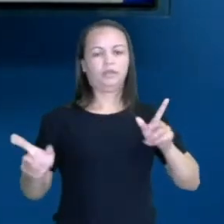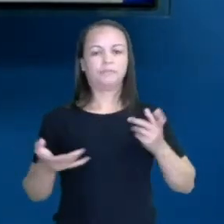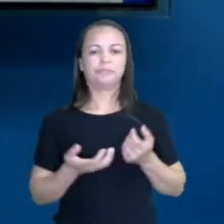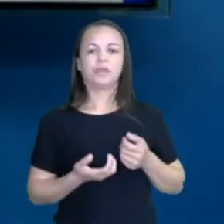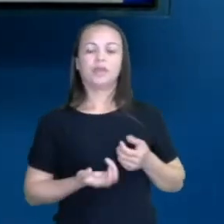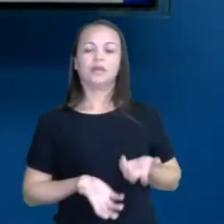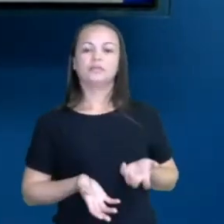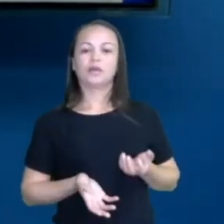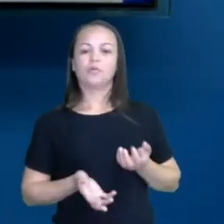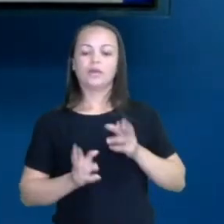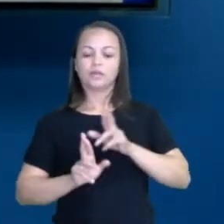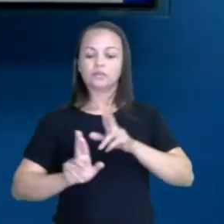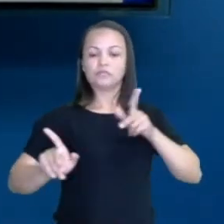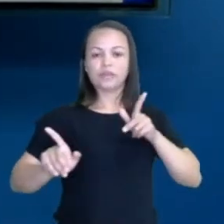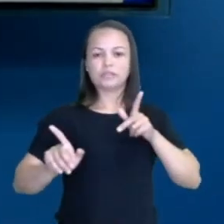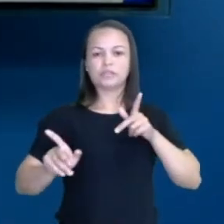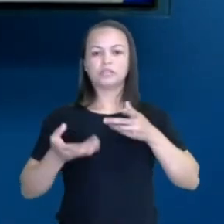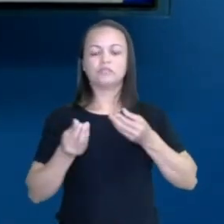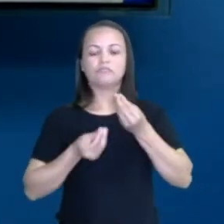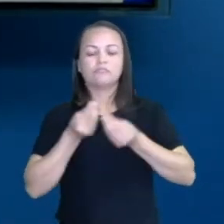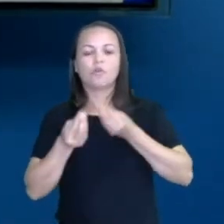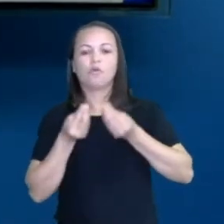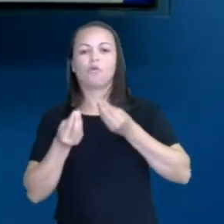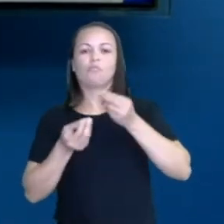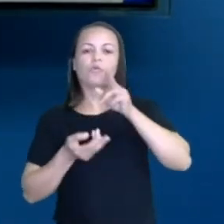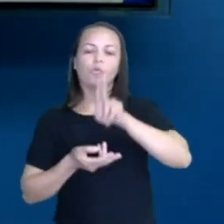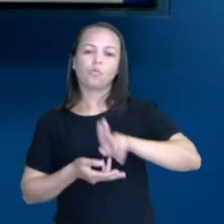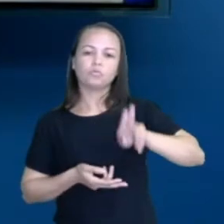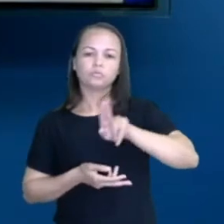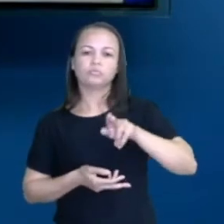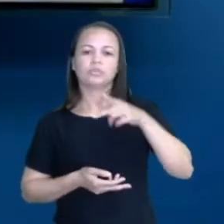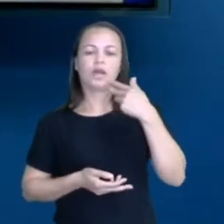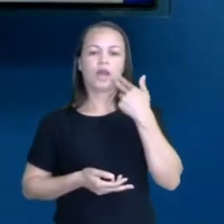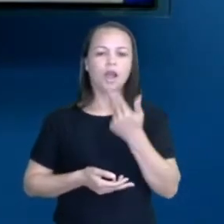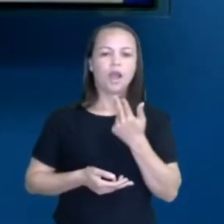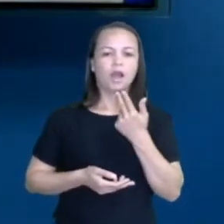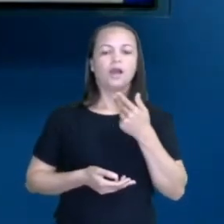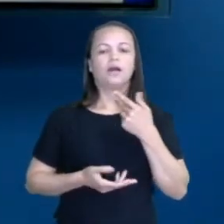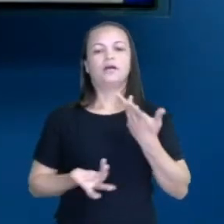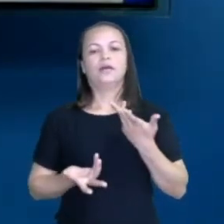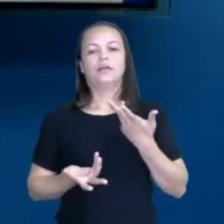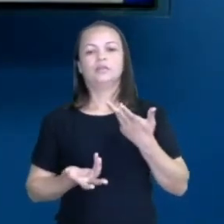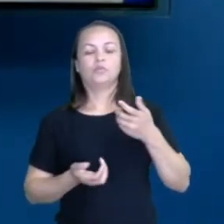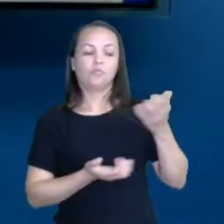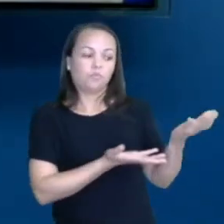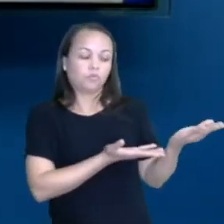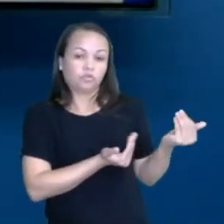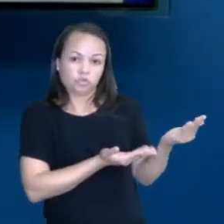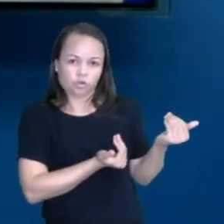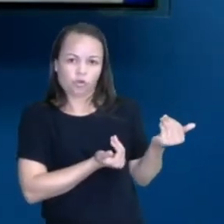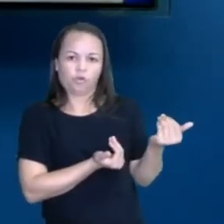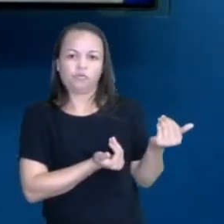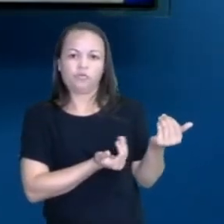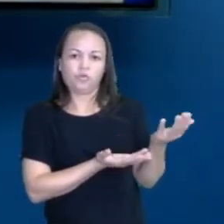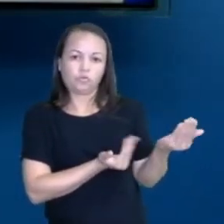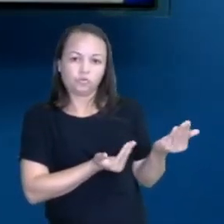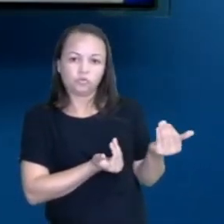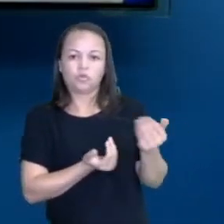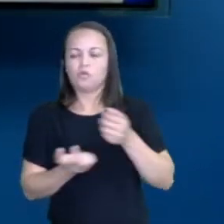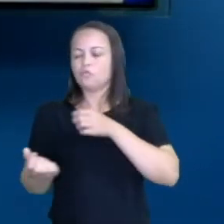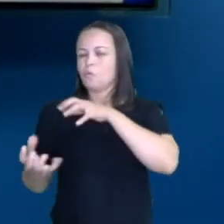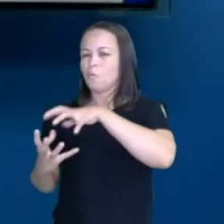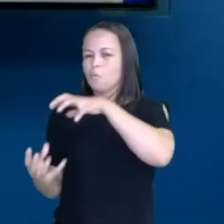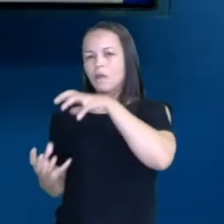essa diferenciação que acontece na forma de você usar a língua por conta da idade, o público jovem, o público